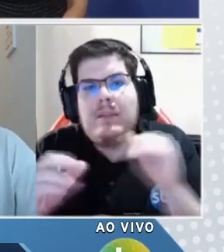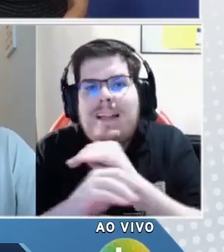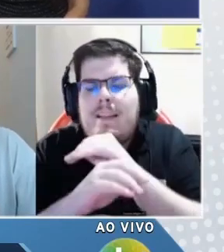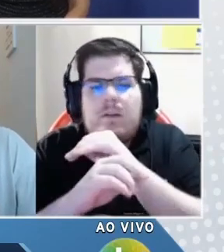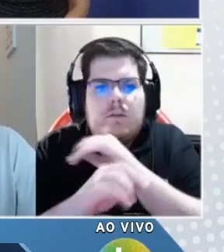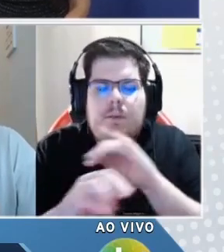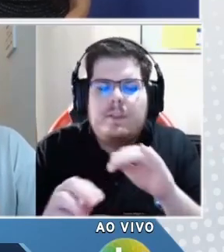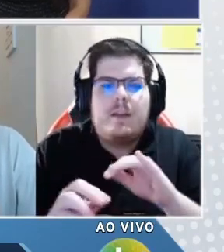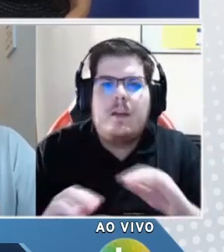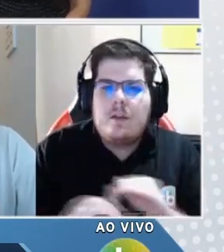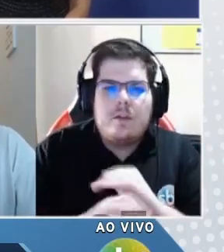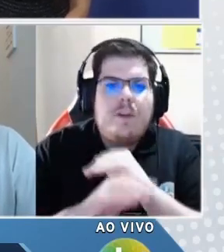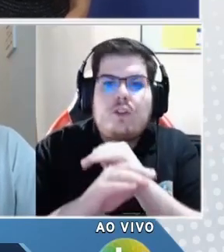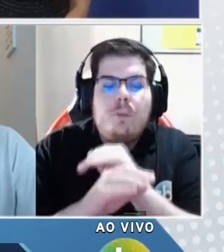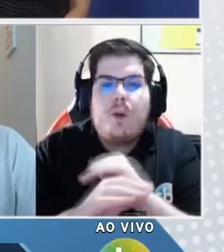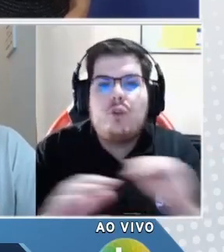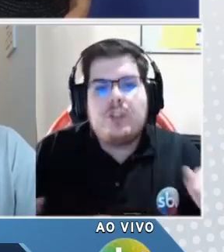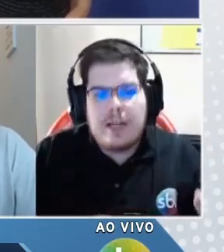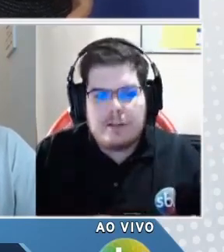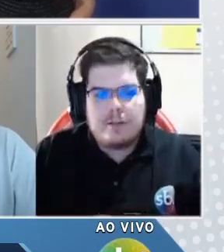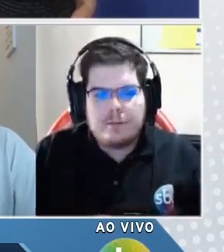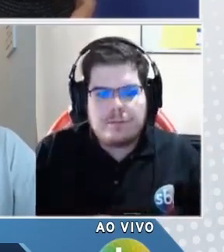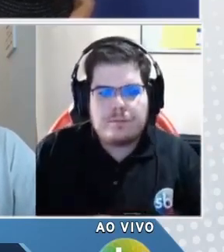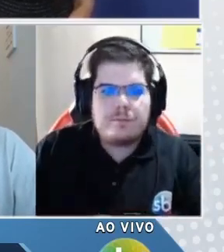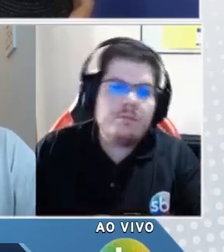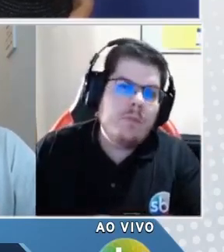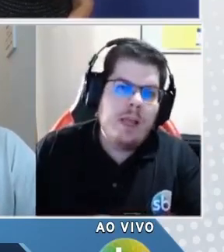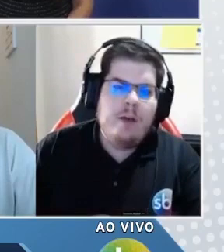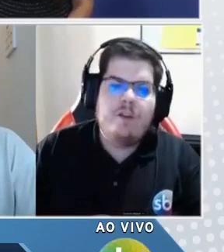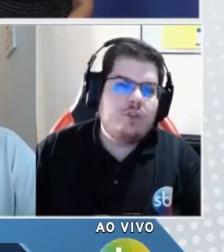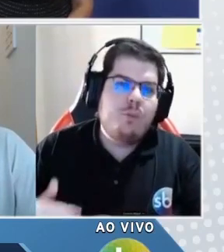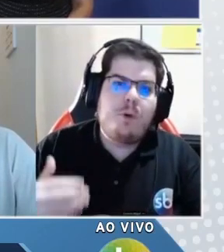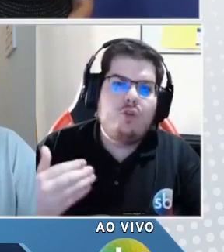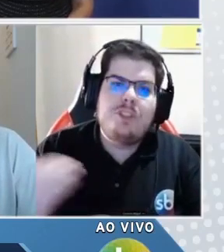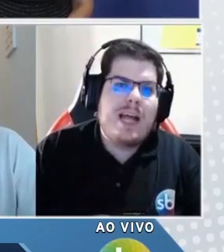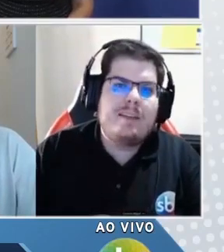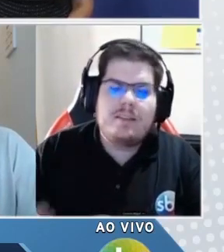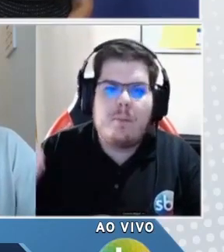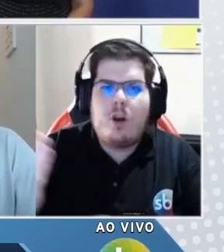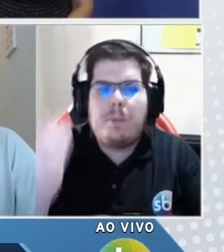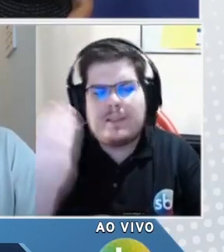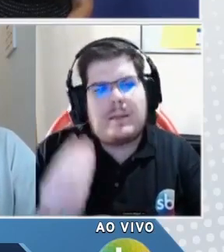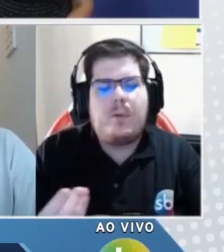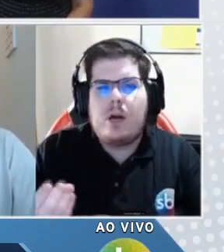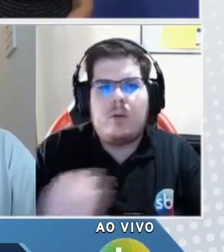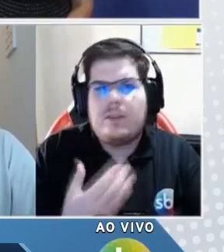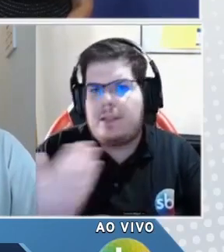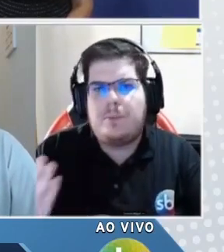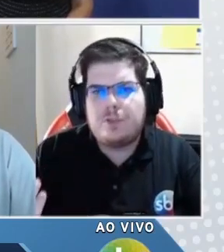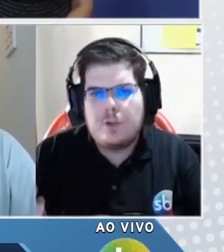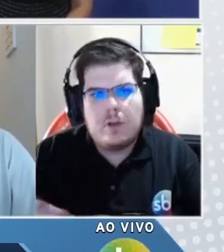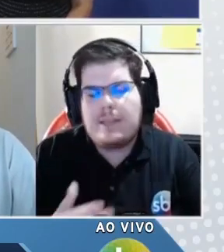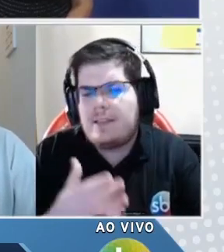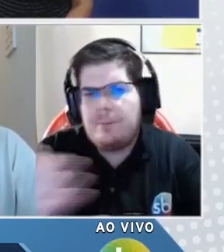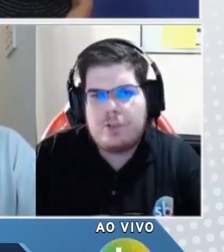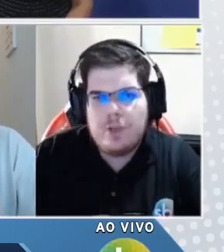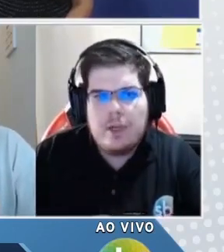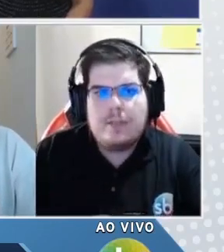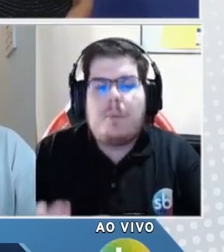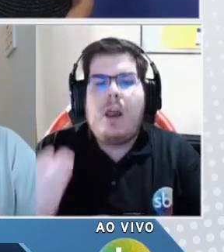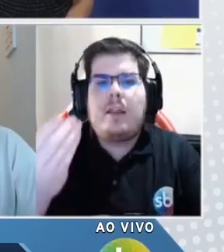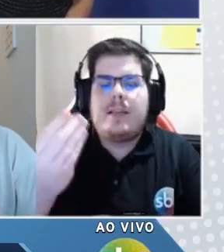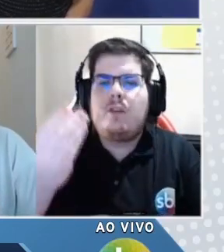tem nada. Não, se ele se machuca, esquece, pô. É, o Vasco não produz nada se a bola não passar pelo Cano.